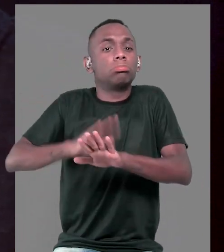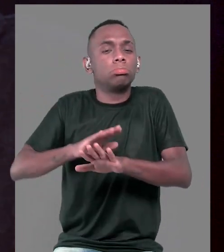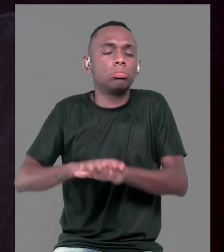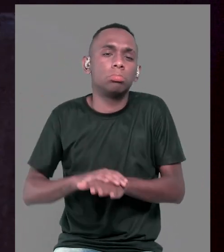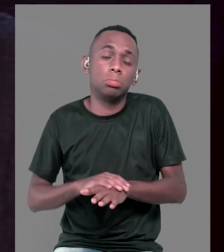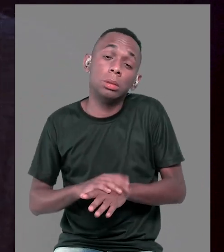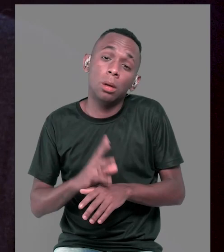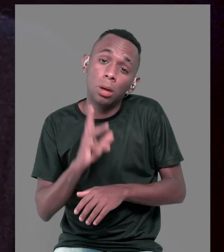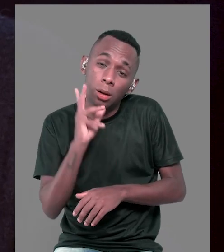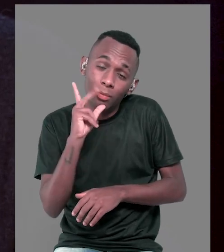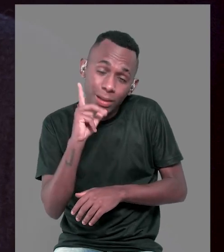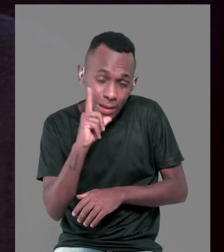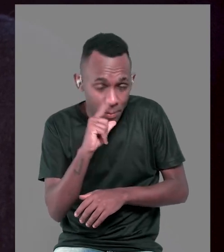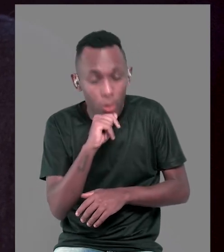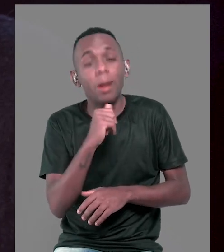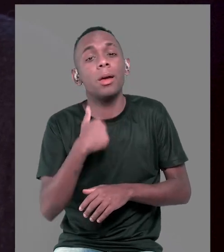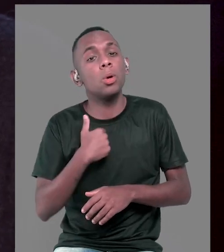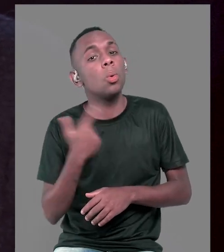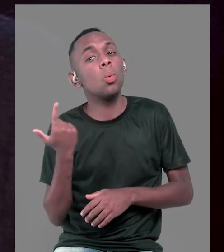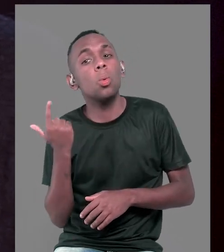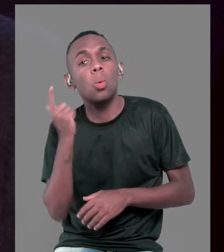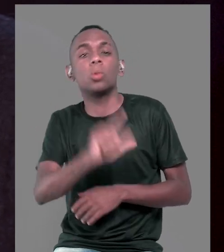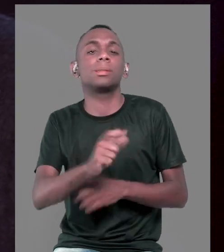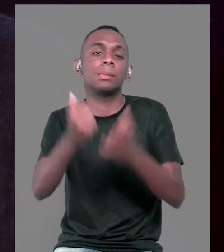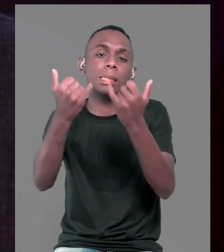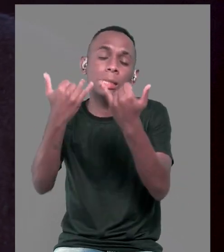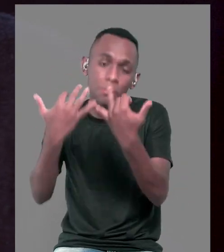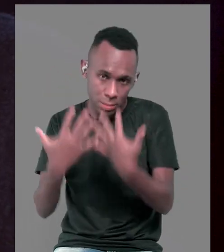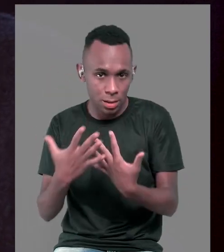um tempo para eu chegar no que é o espírito artificial.